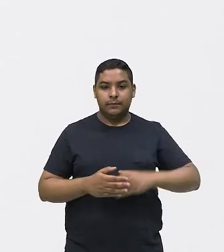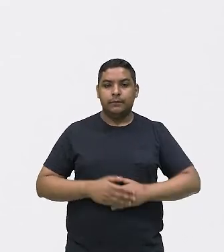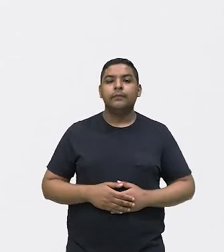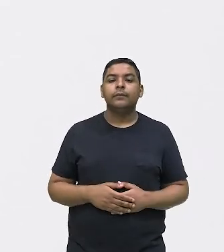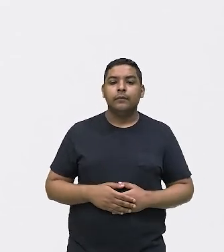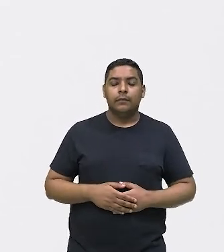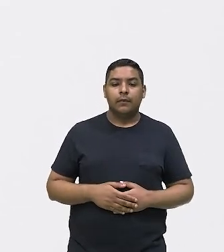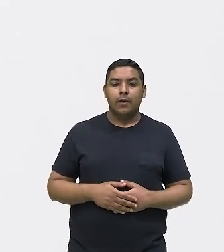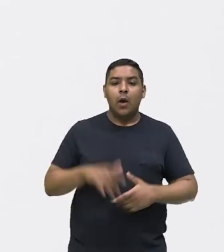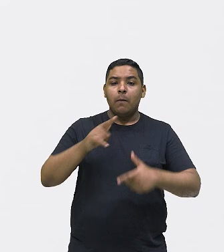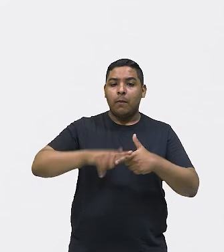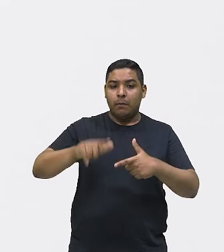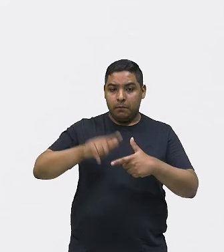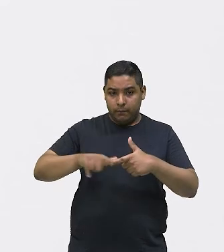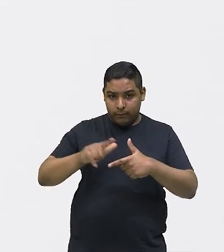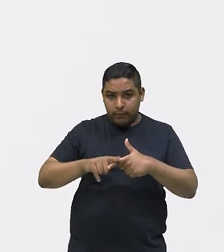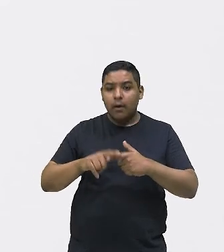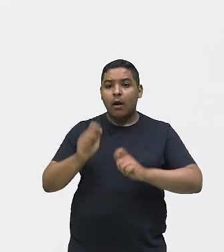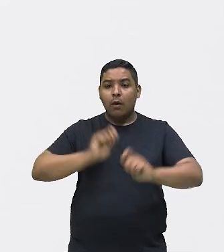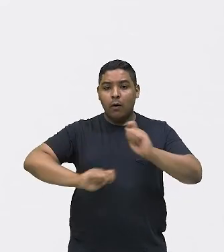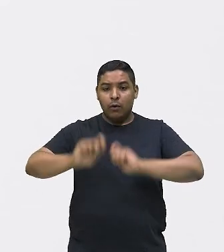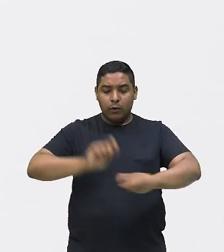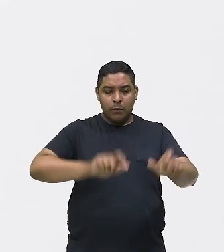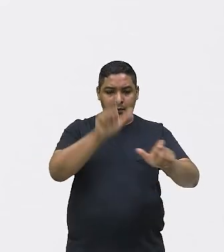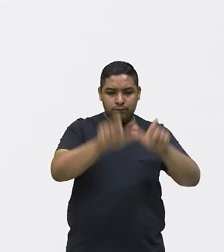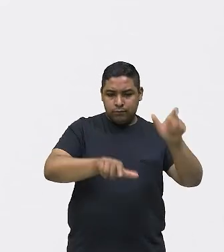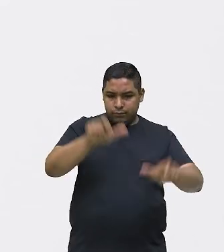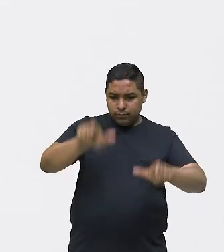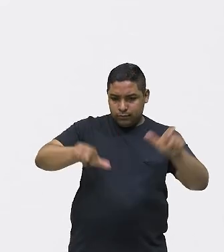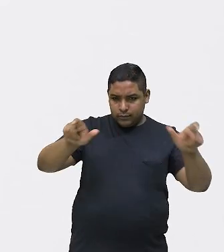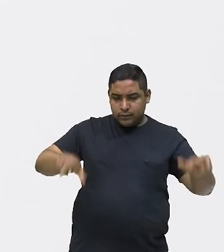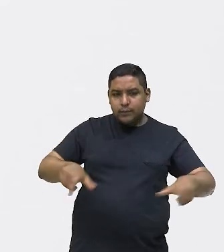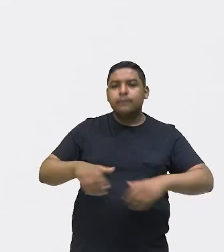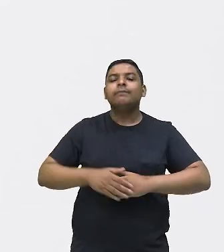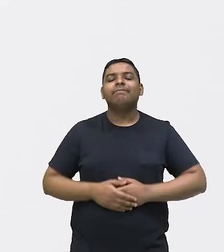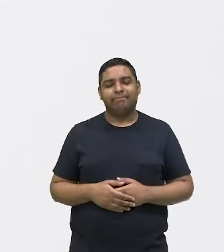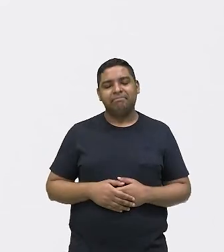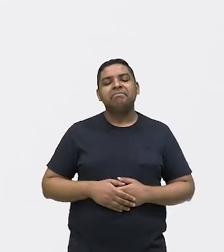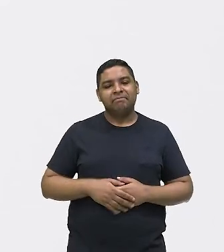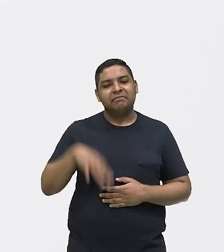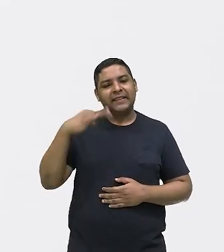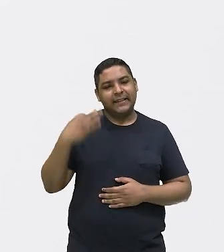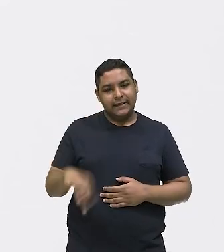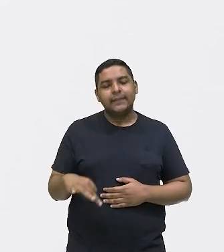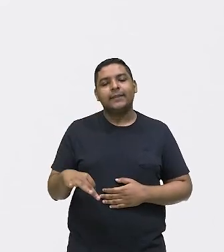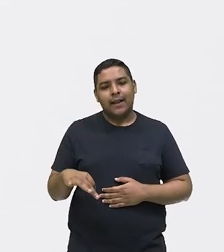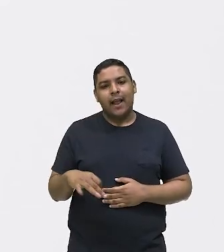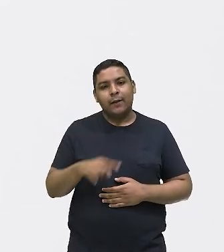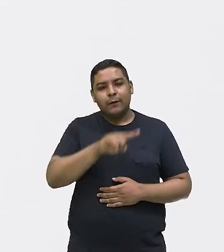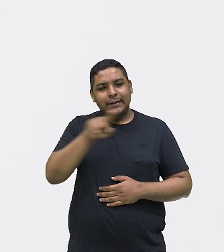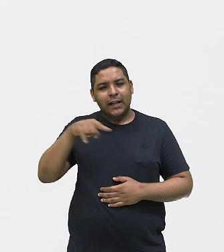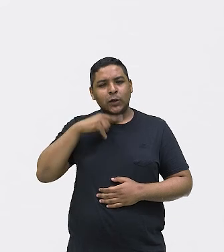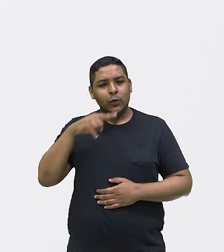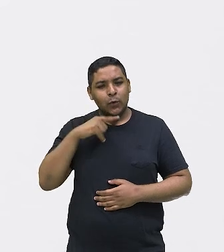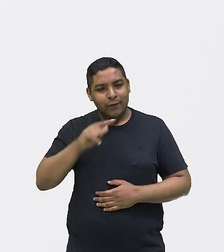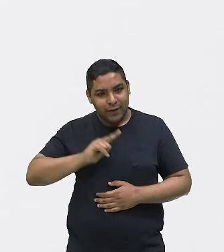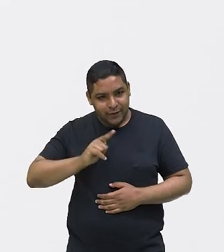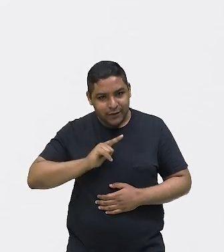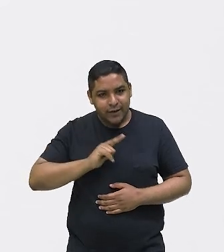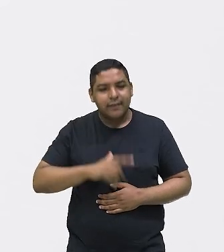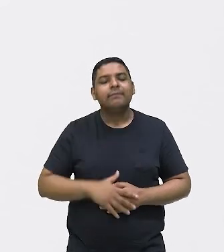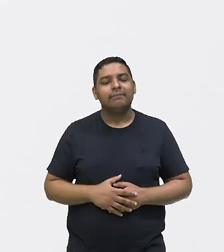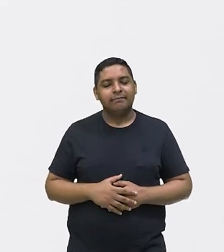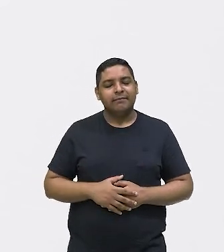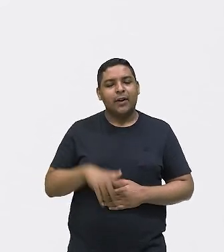A situação econômica dos indivíduos. Exato! Vocês aí que estavam em dúvida, agora